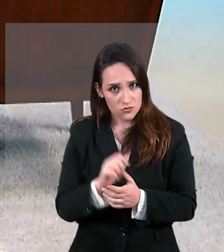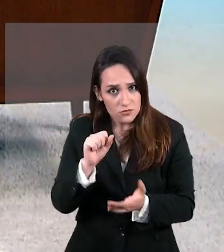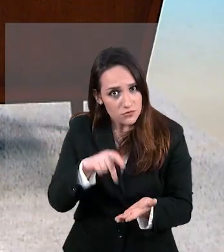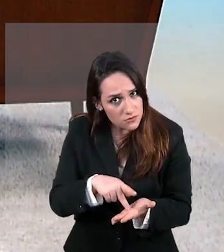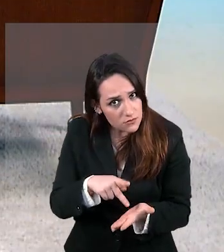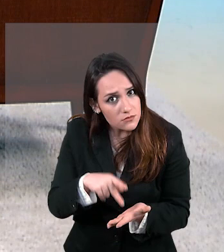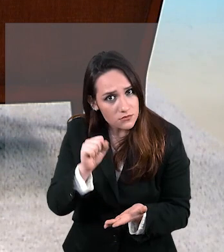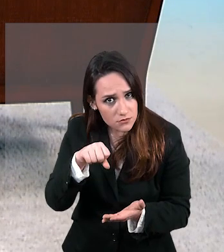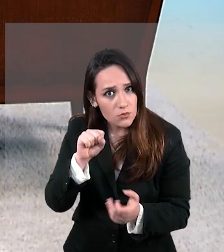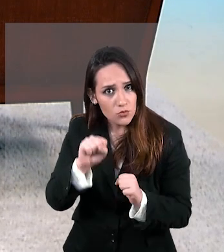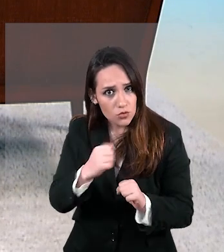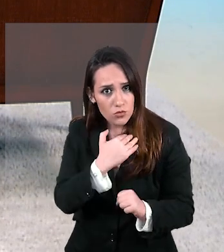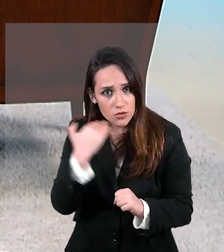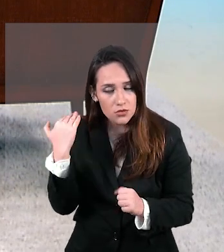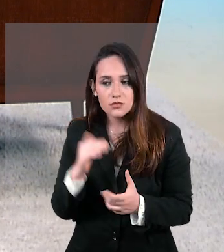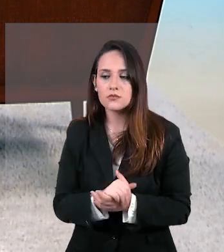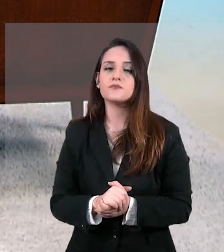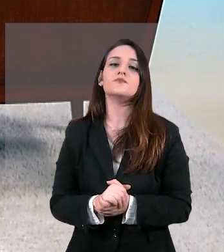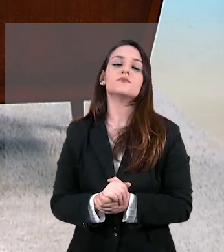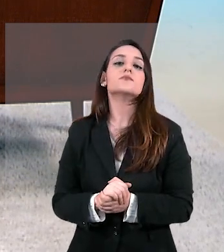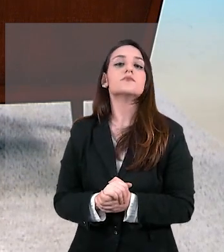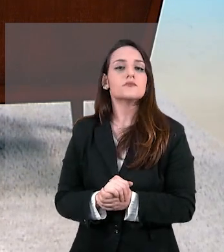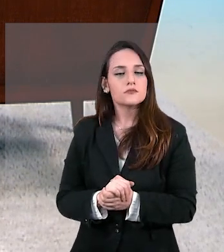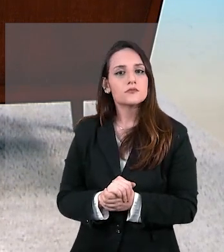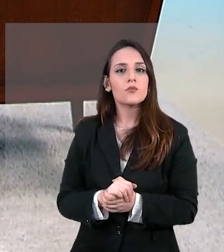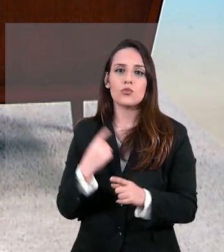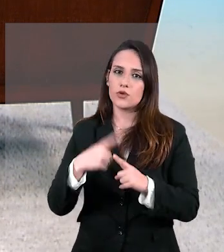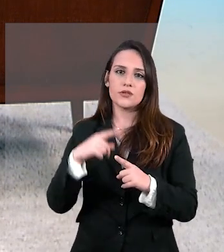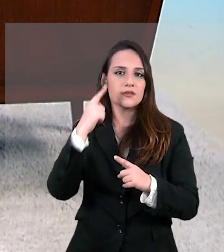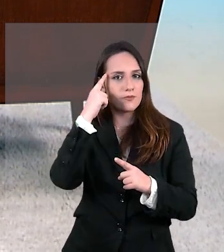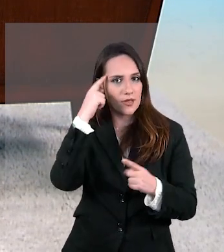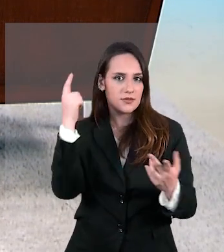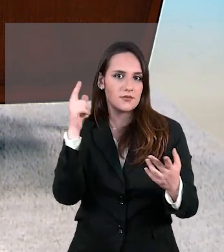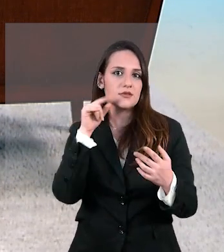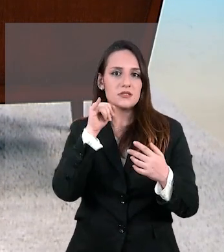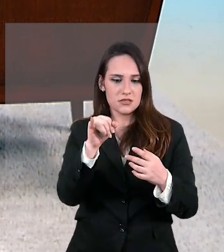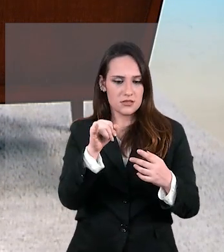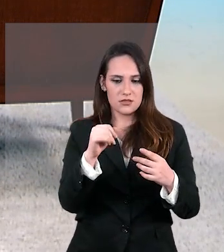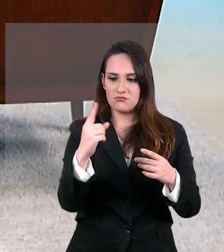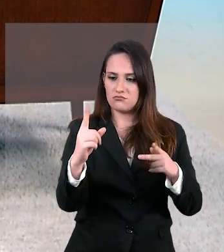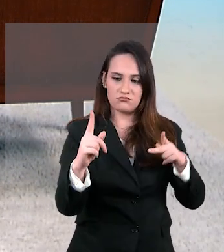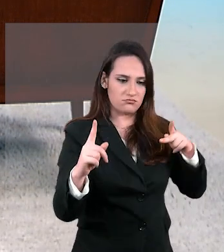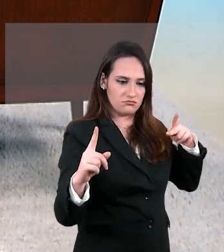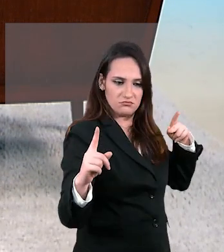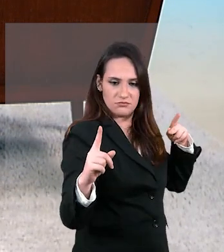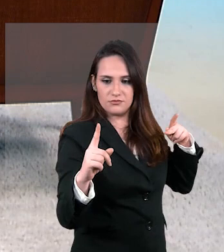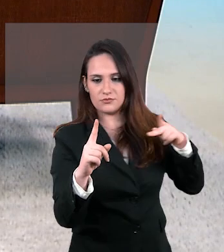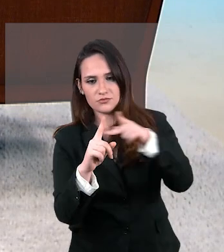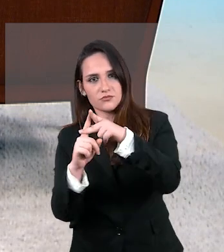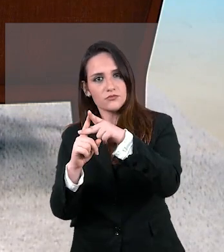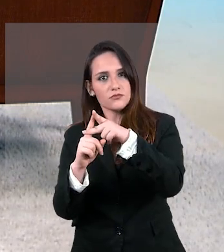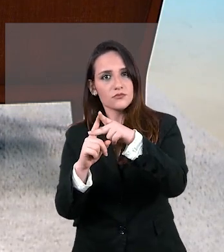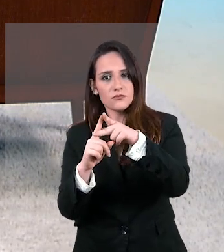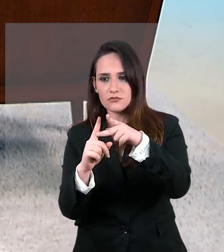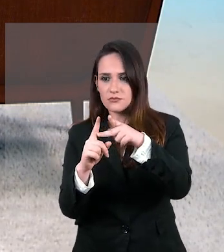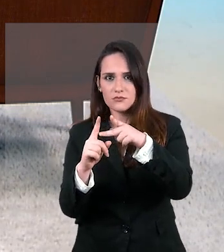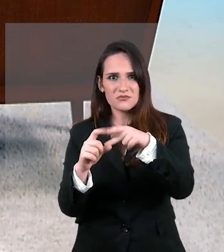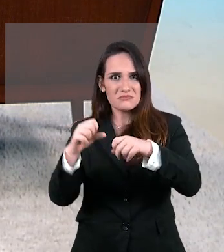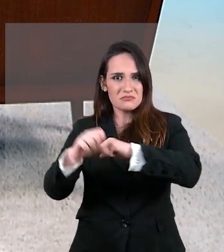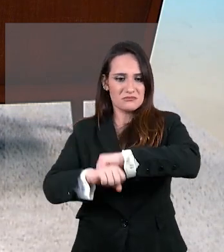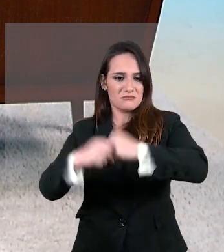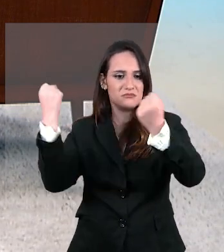até chegar ao extremo. Porque o objetivo de alguém que atropela uma pessoa, né? Exatamente. Quebra o braço em 2